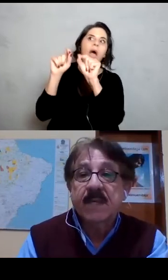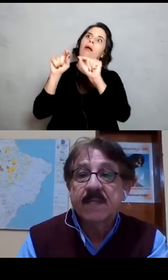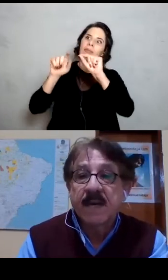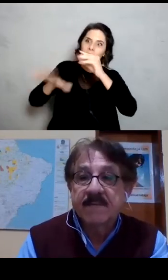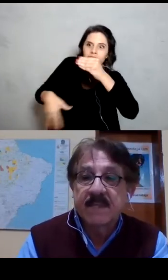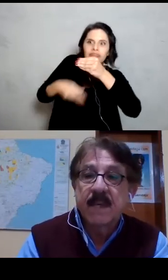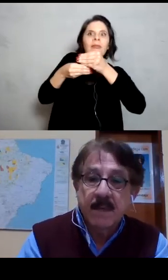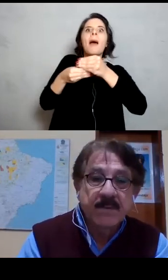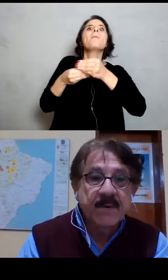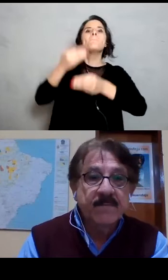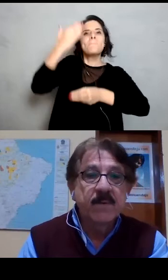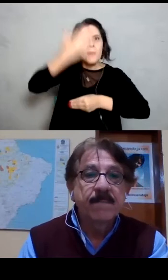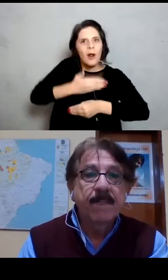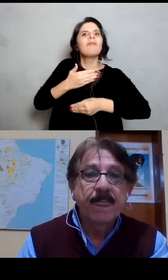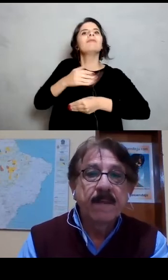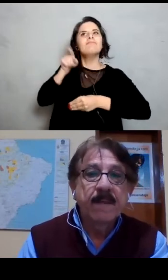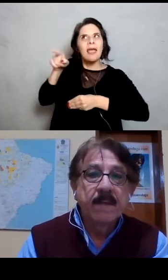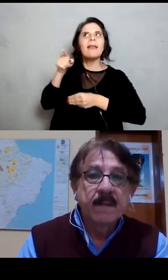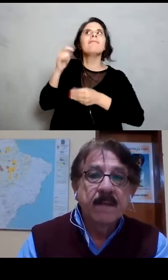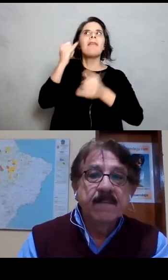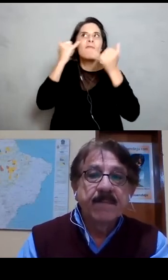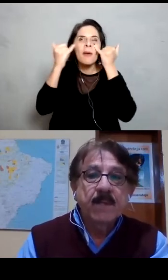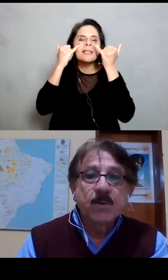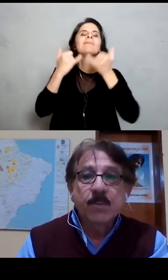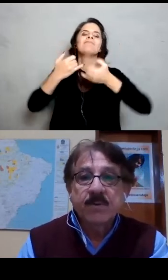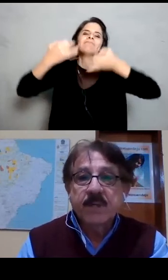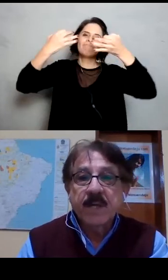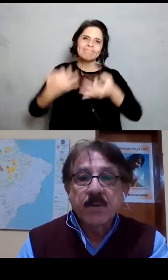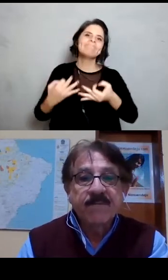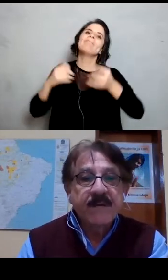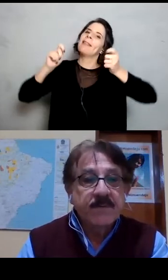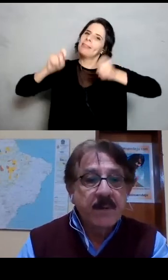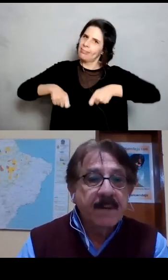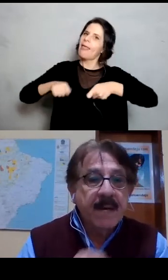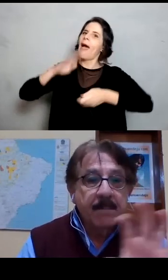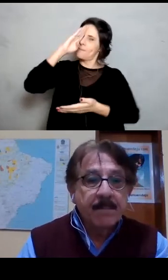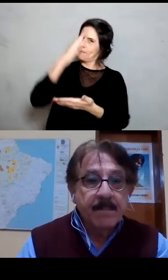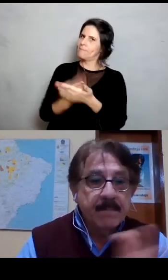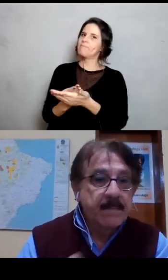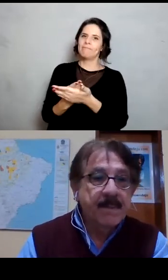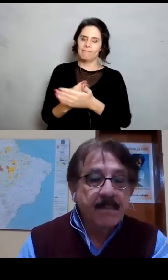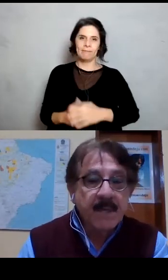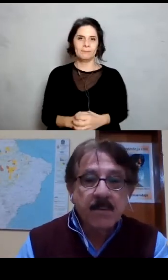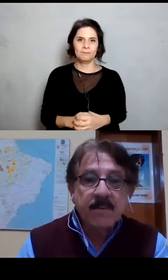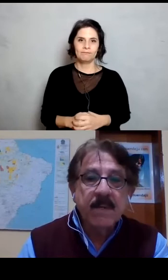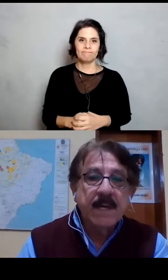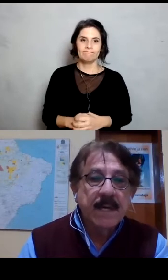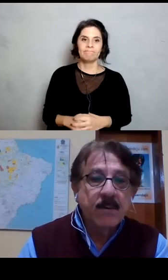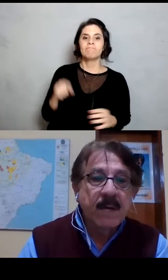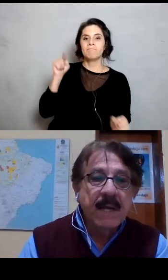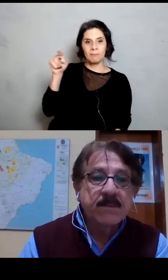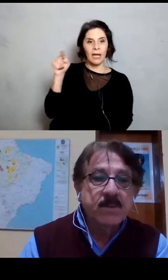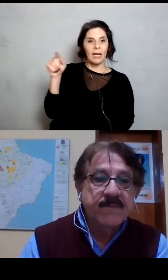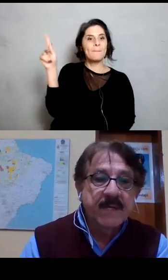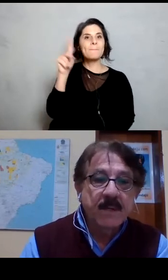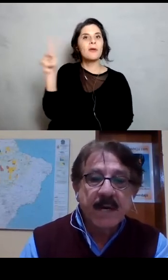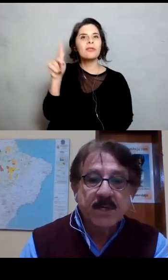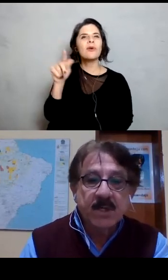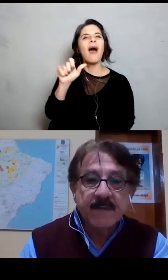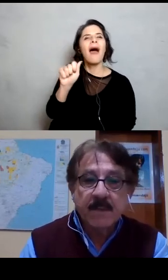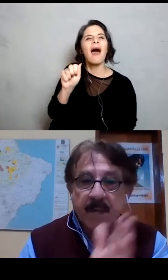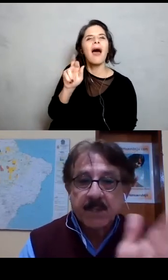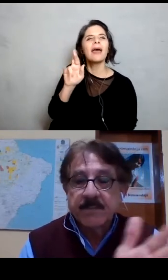são aceitáveis. Por favor. Então, o que o professor Arion fez foi pegar, primeiro, o relato de